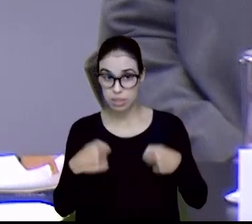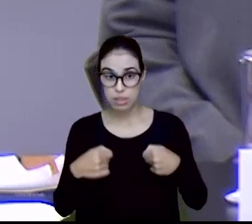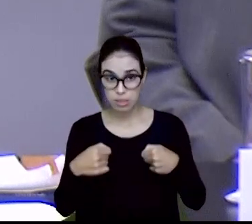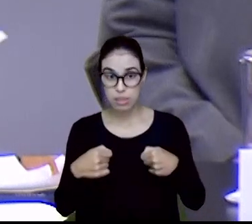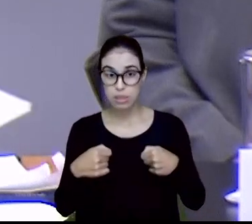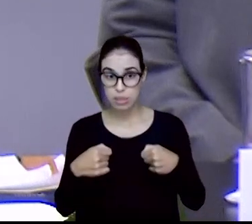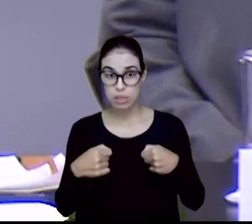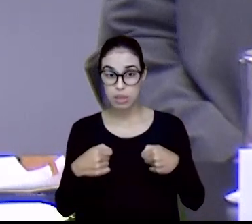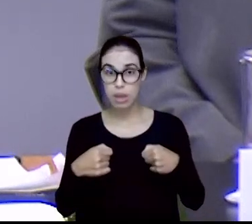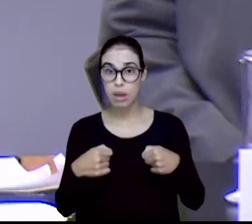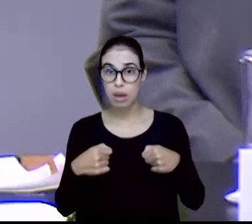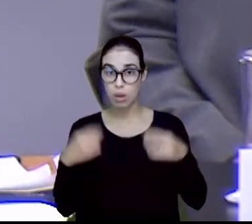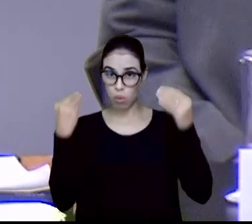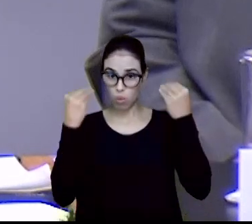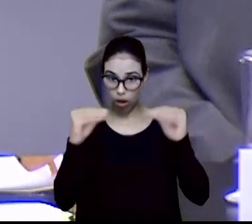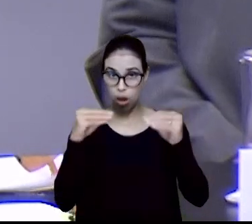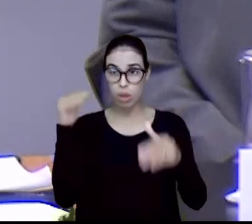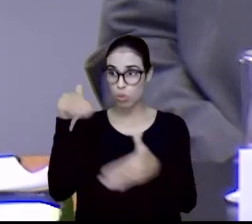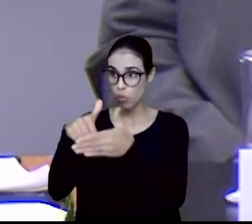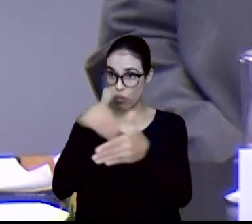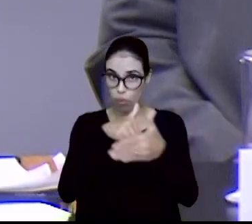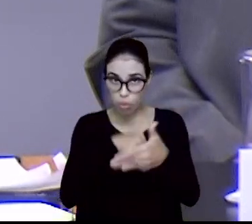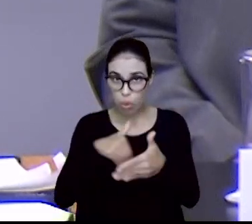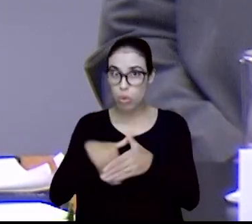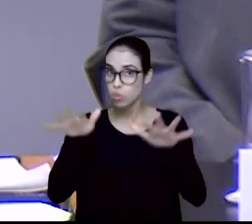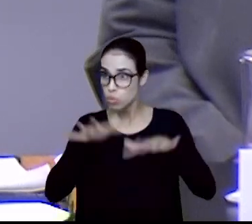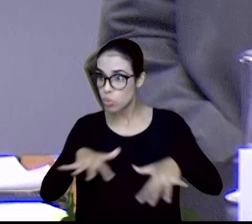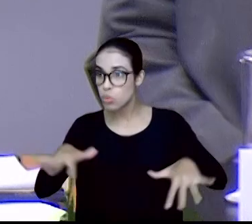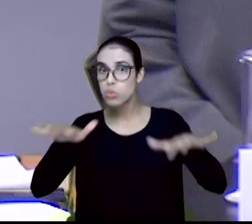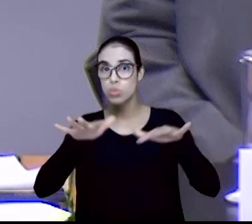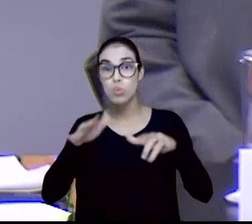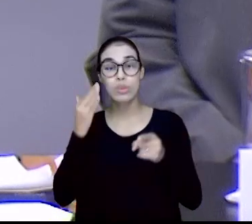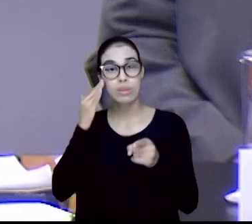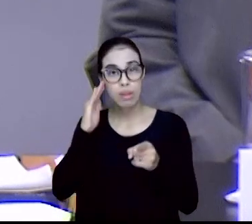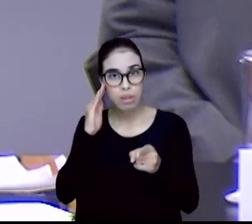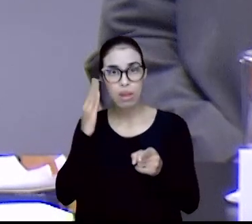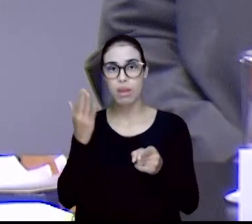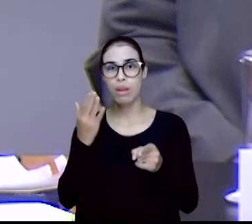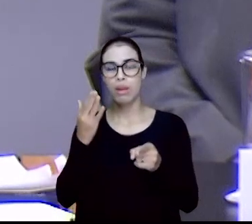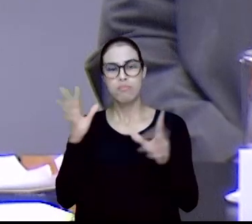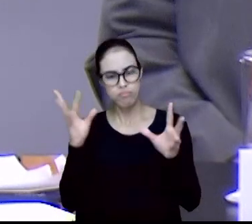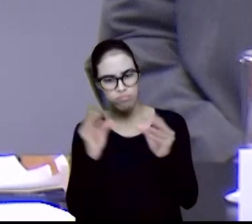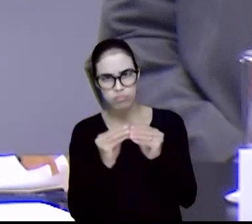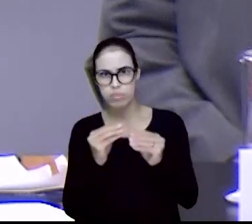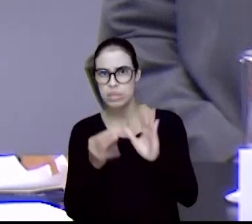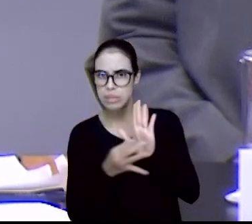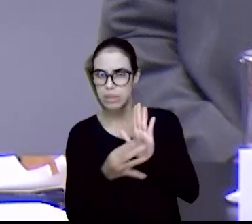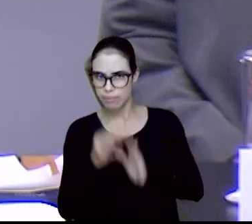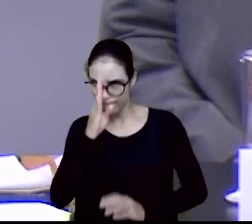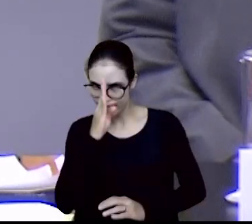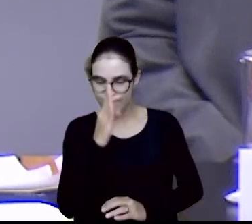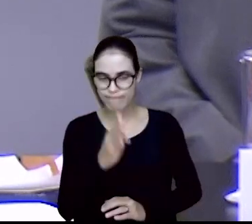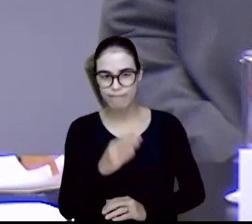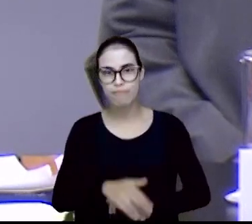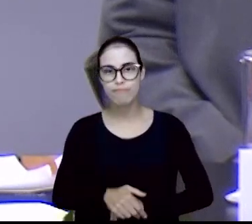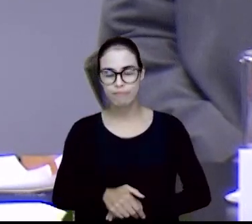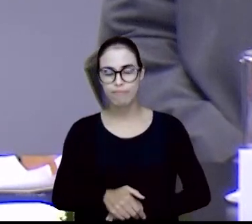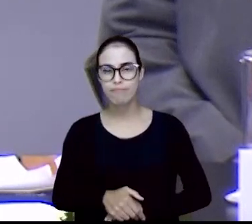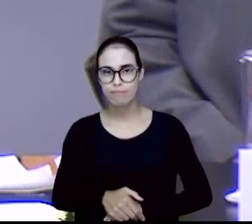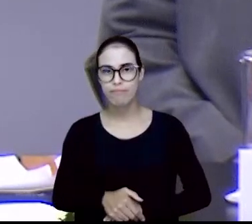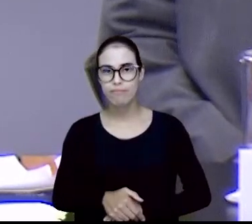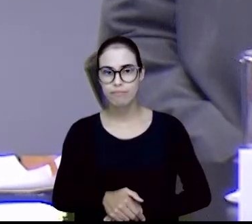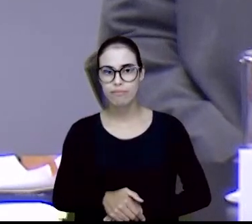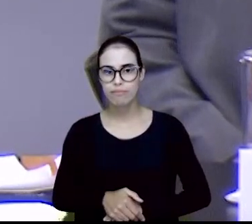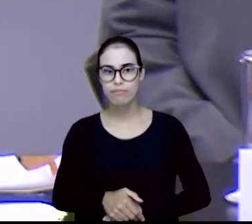saiba qual foi a tese jurídica firmada naquele julgamento. Nós, em segundo lugar,